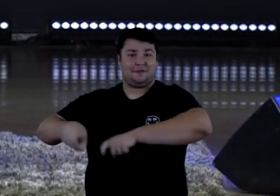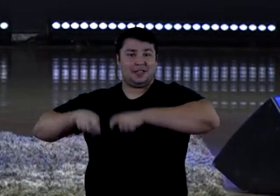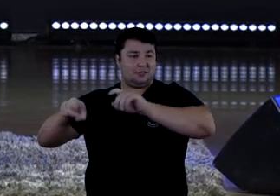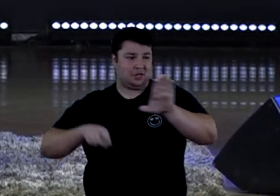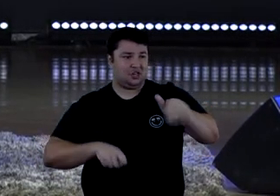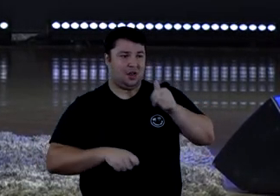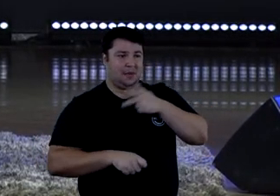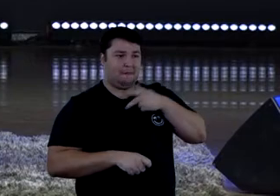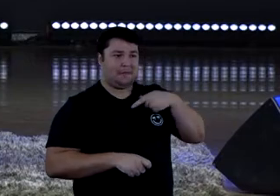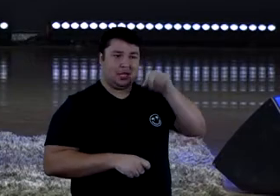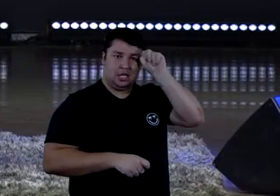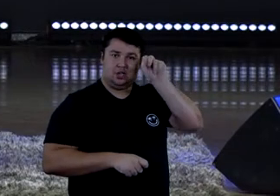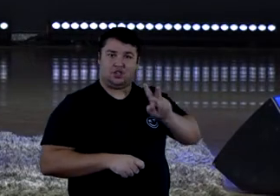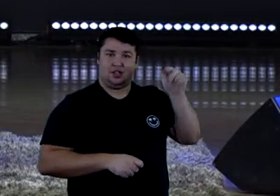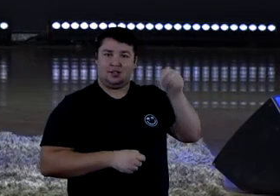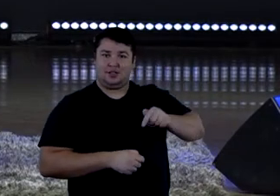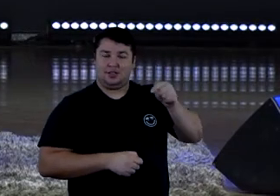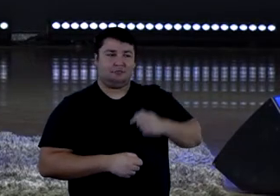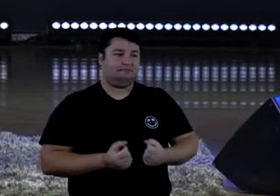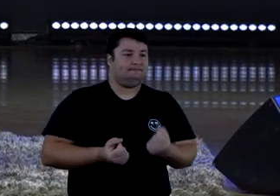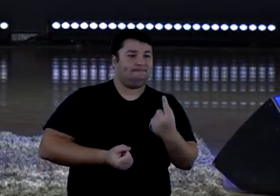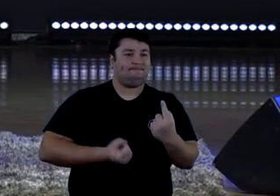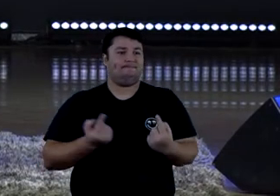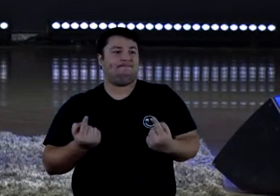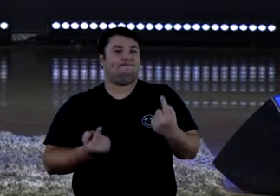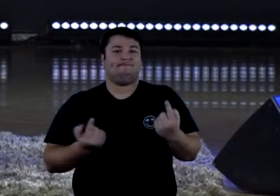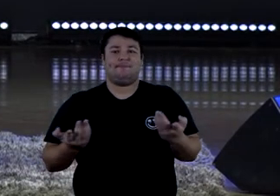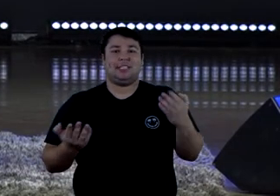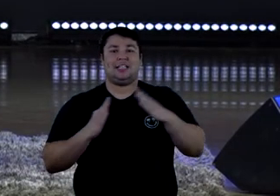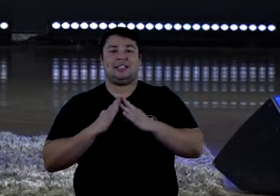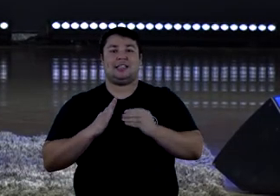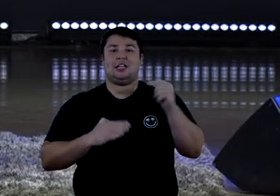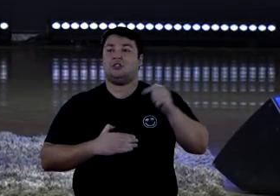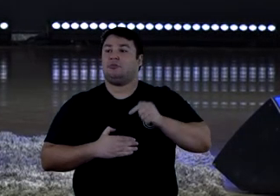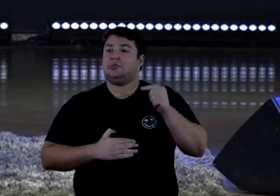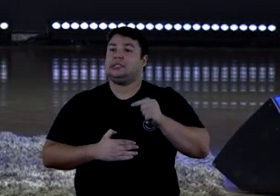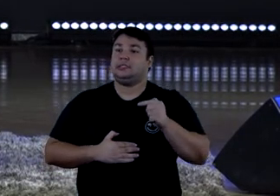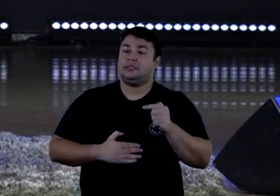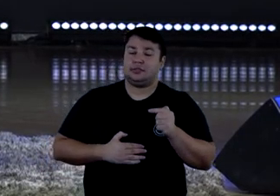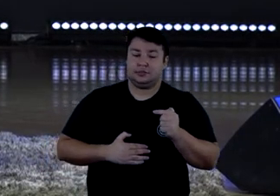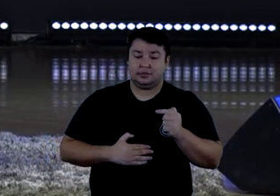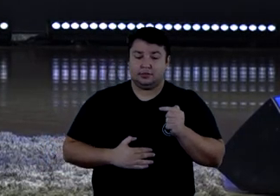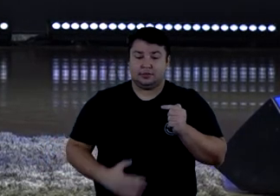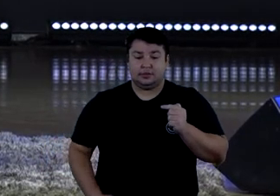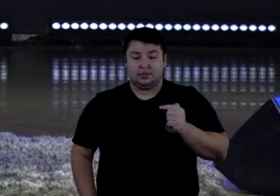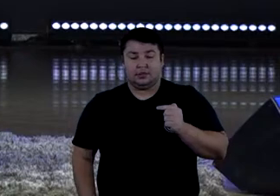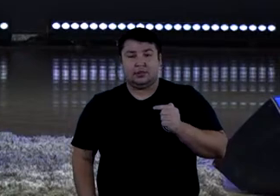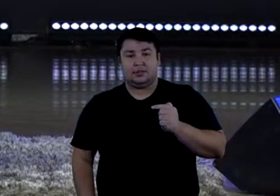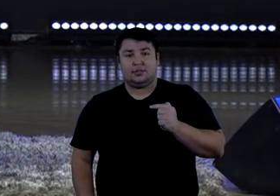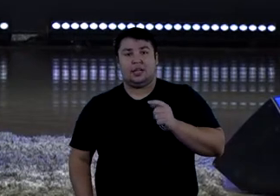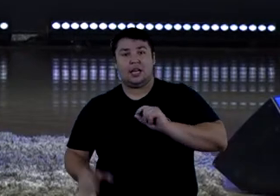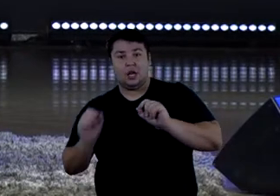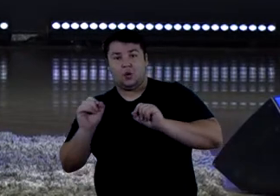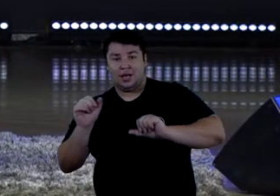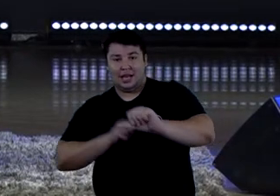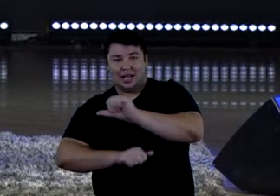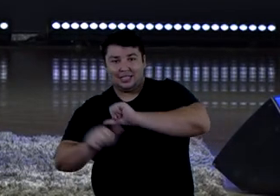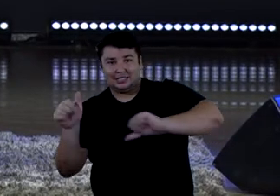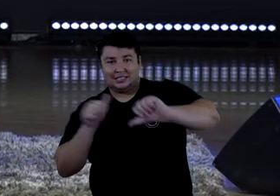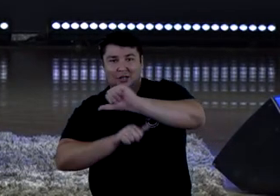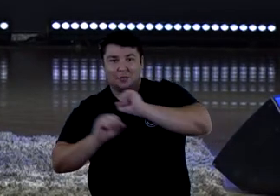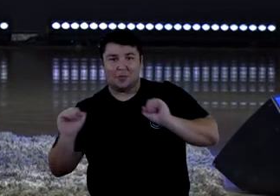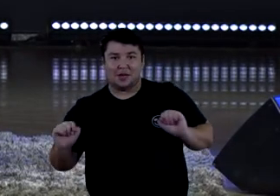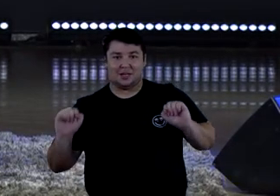aqui, um dos combustíveis desta igreja é as restaurações que